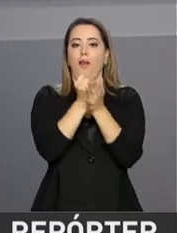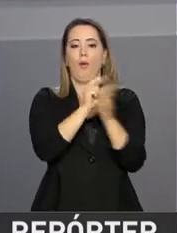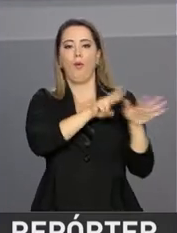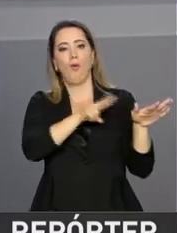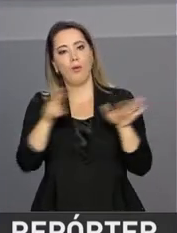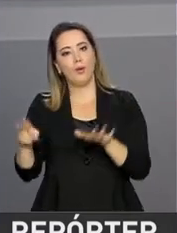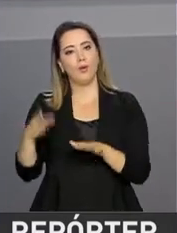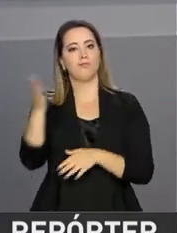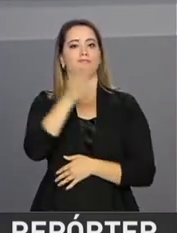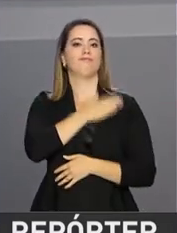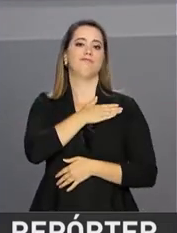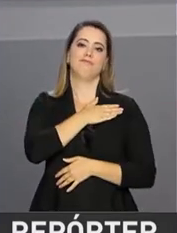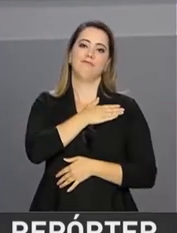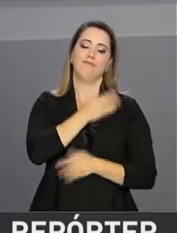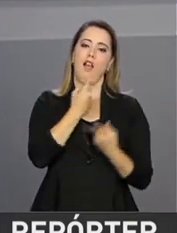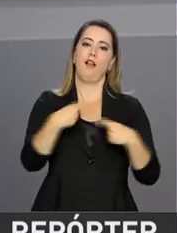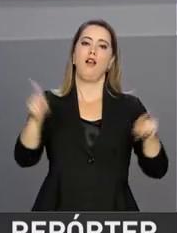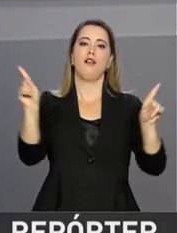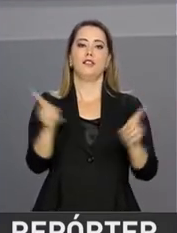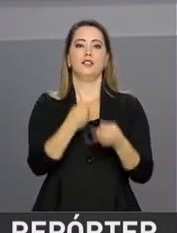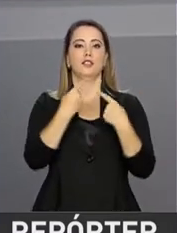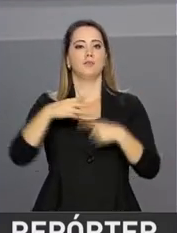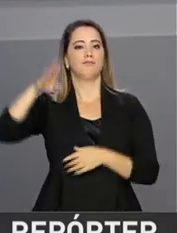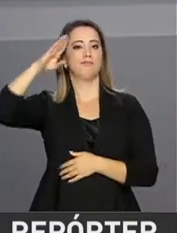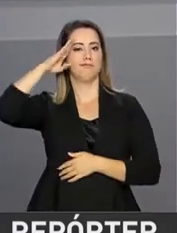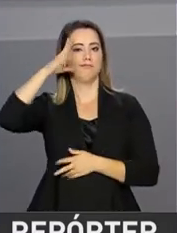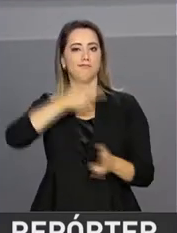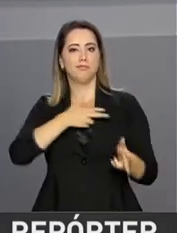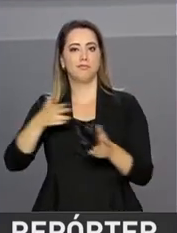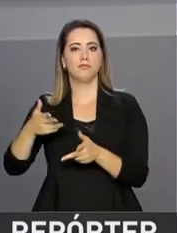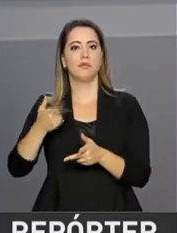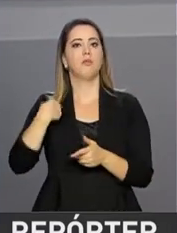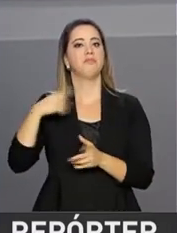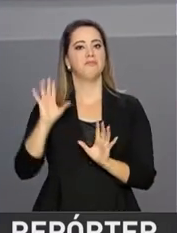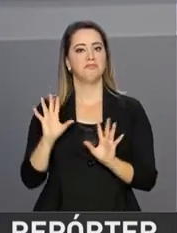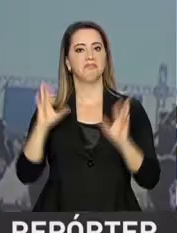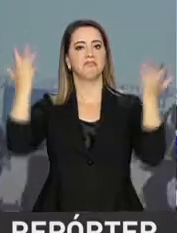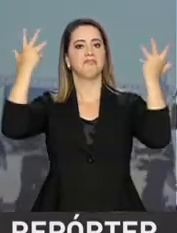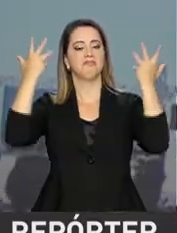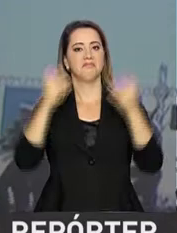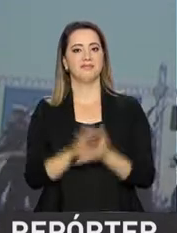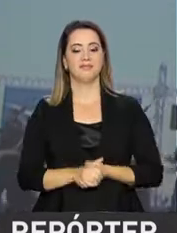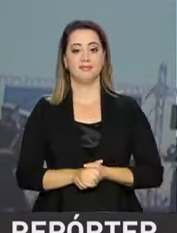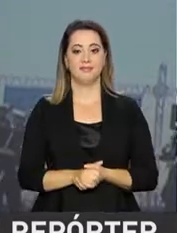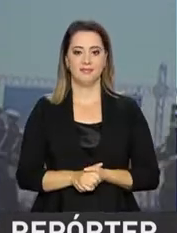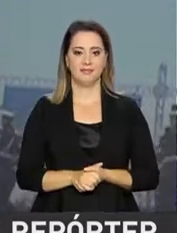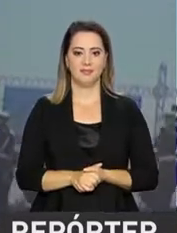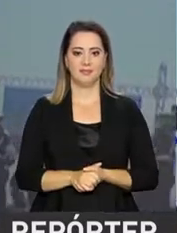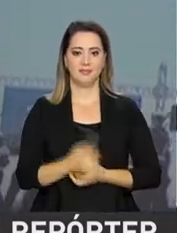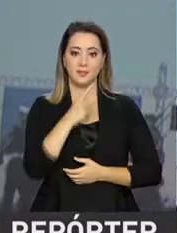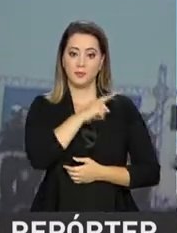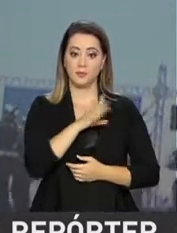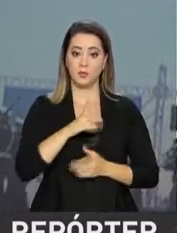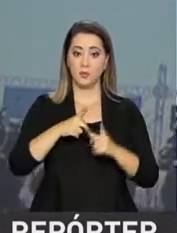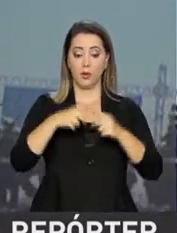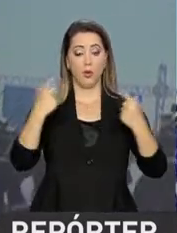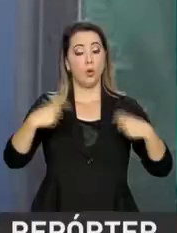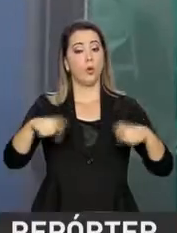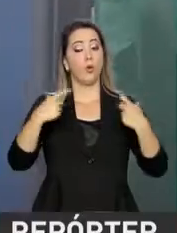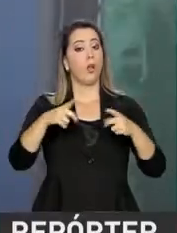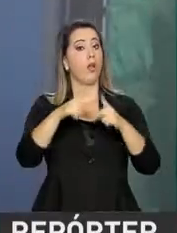a banda marcial dos fuzileiros navais foi um show à parte na praça dos três